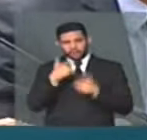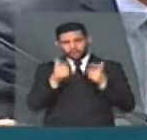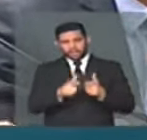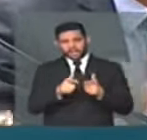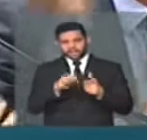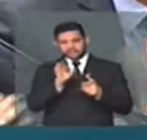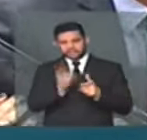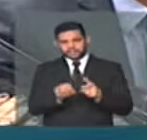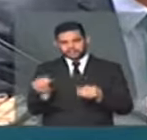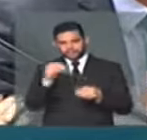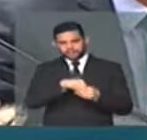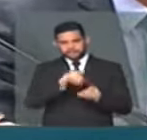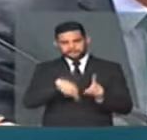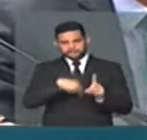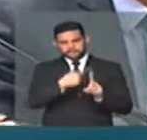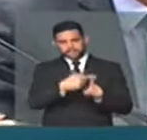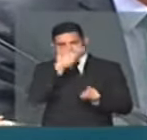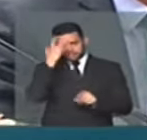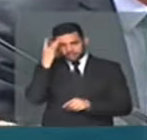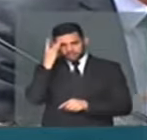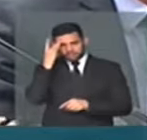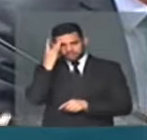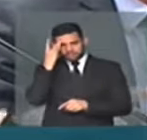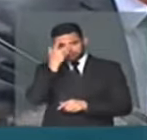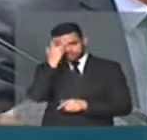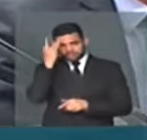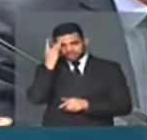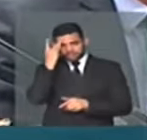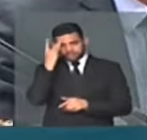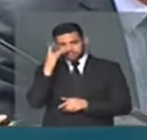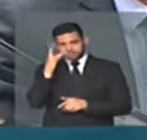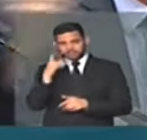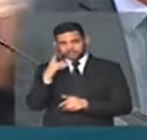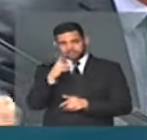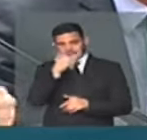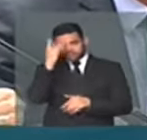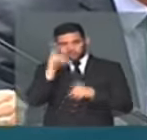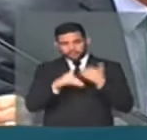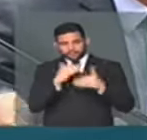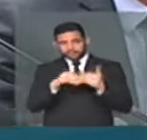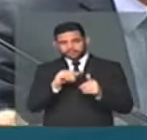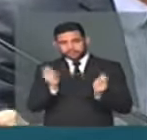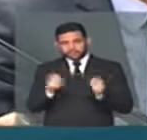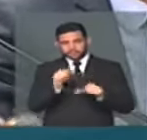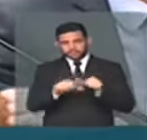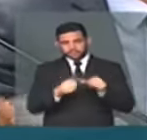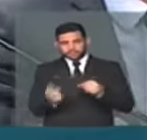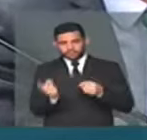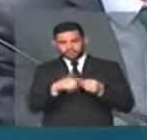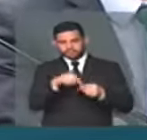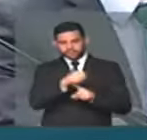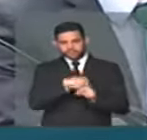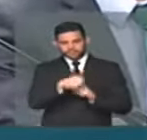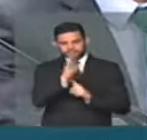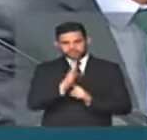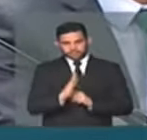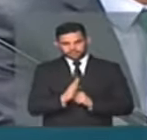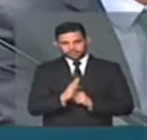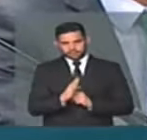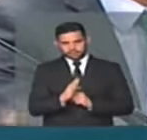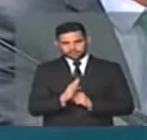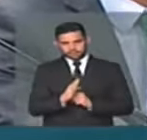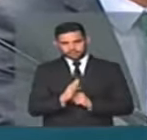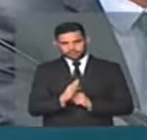o lugar adequado de botar mais gente. Principalmente gente em formação e que tem a possibilidade de retornar para a sociedade